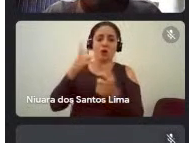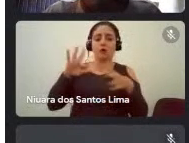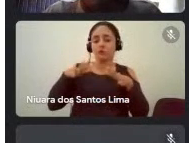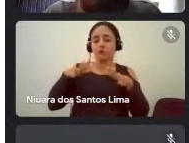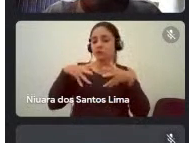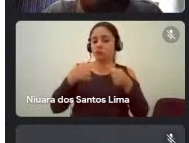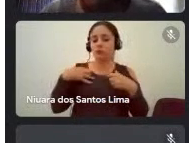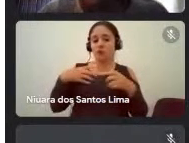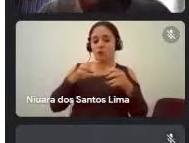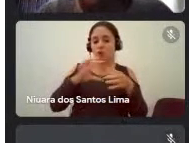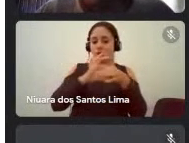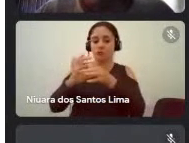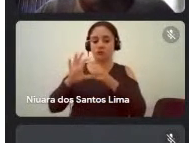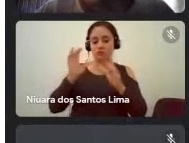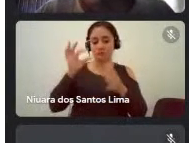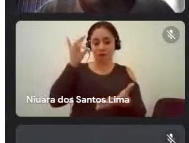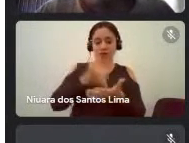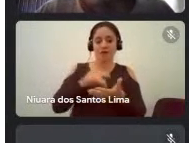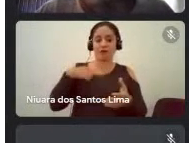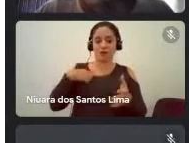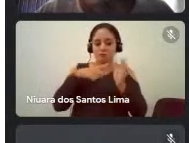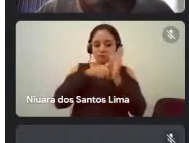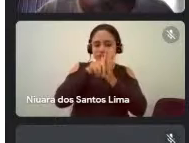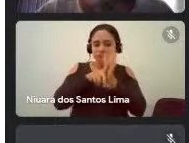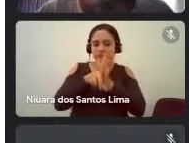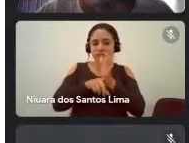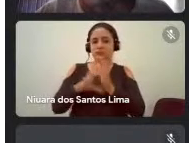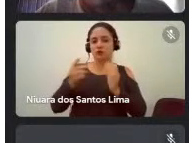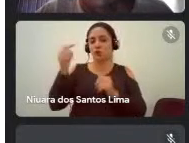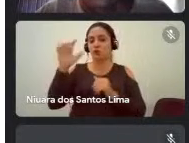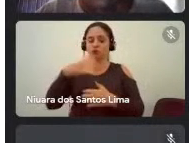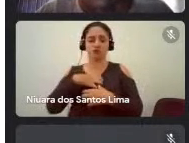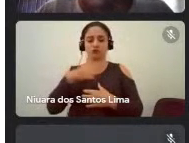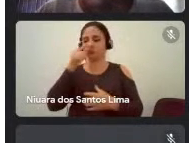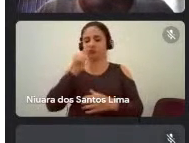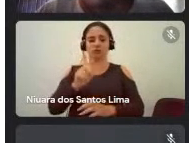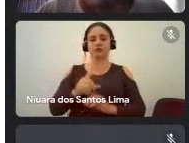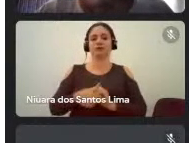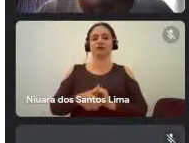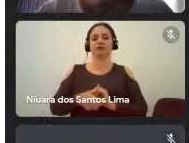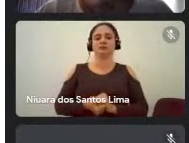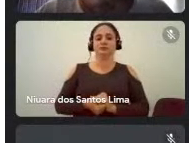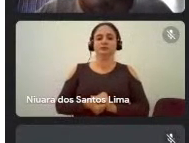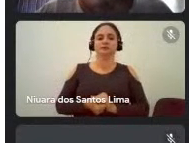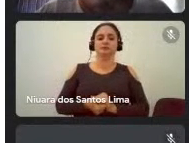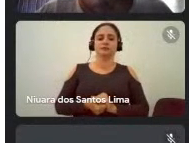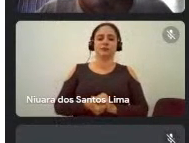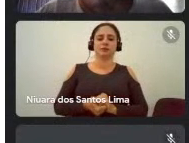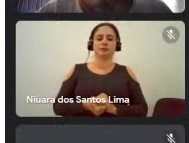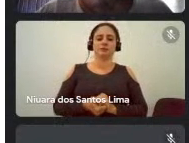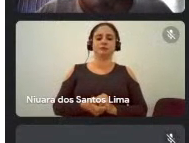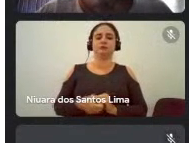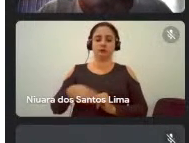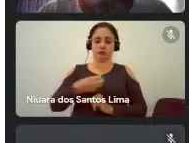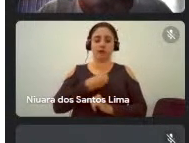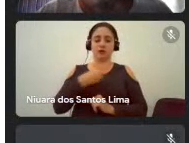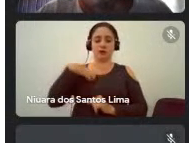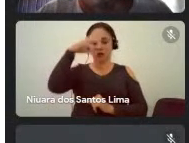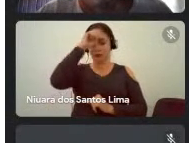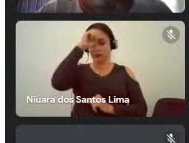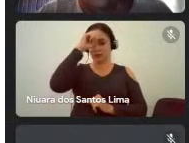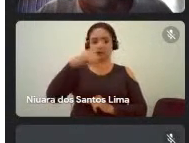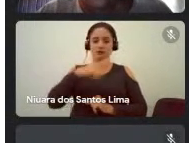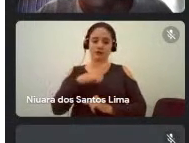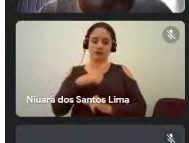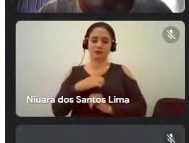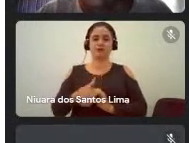real, são coisas que permitem análises que, de outra forma, eu não conseguiria. Então, foram essas também as grandes aprendizagens que eu